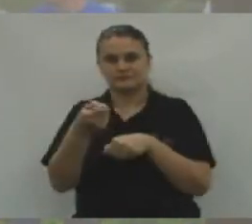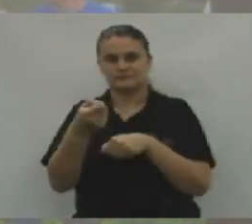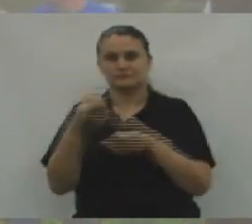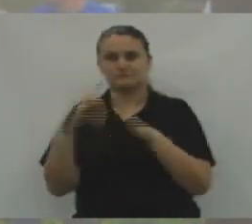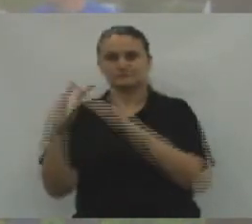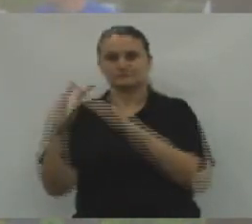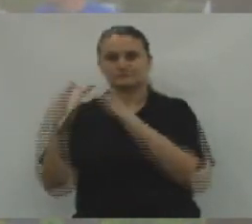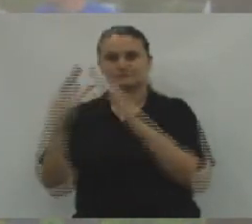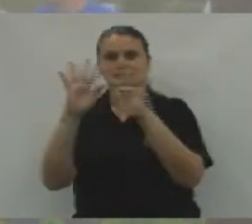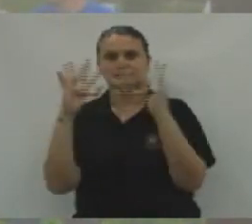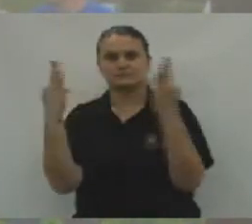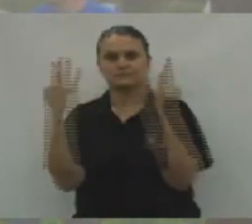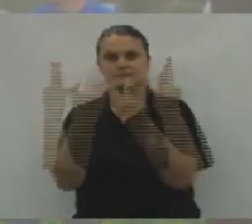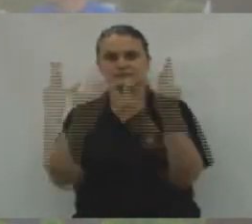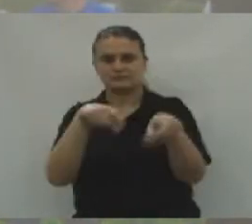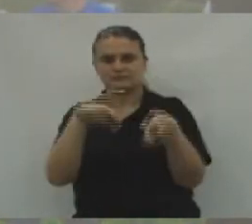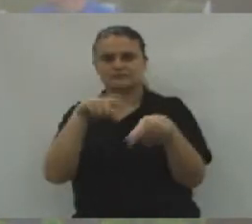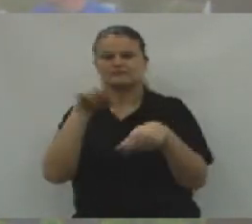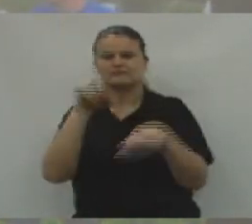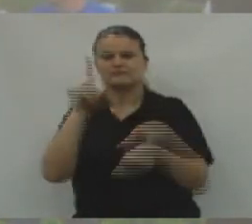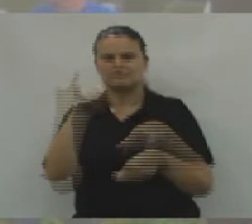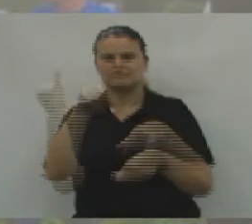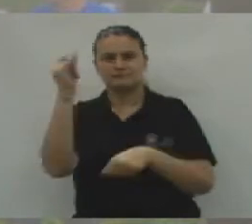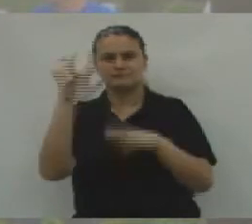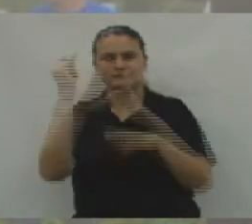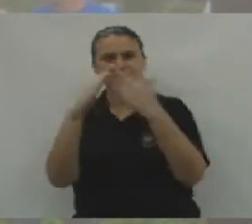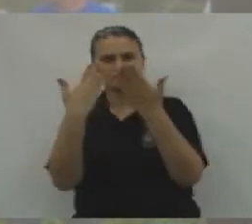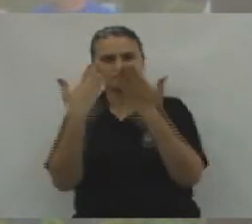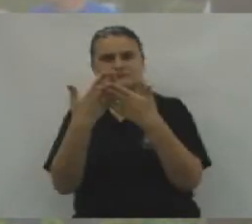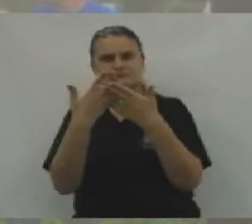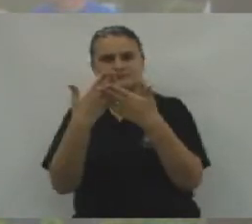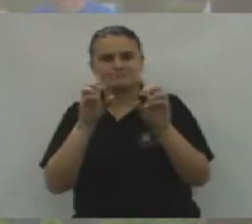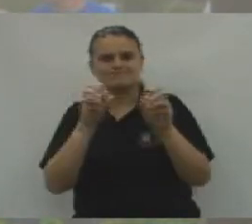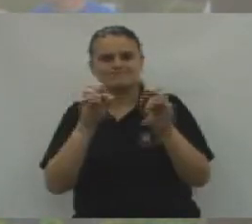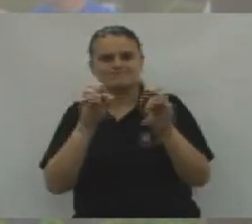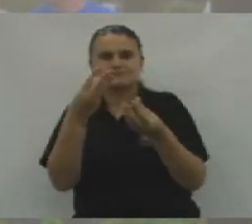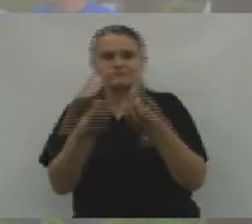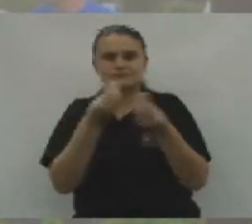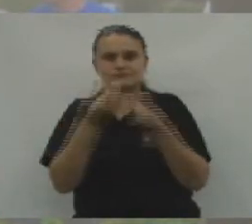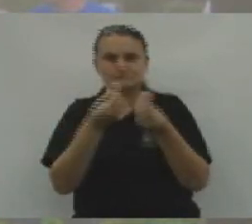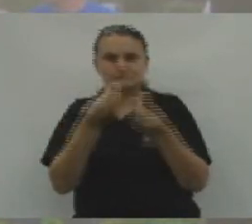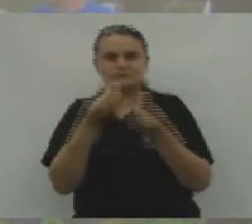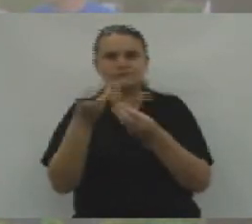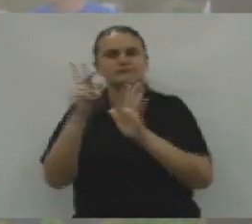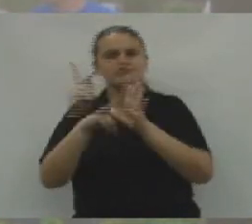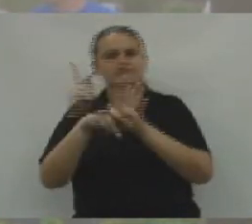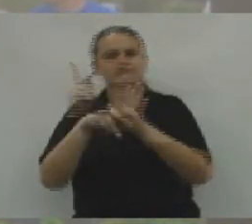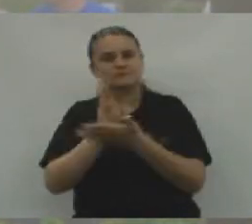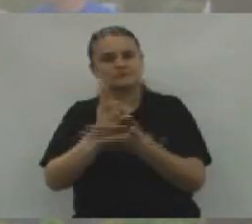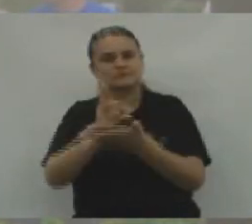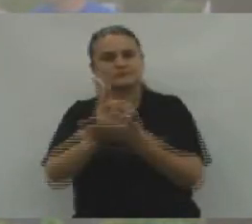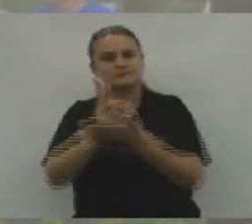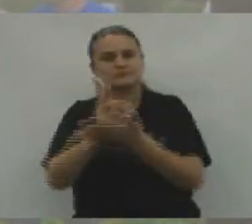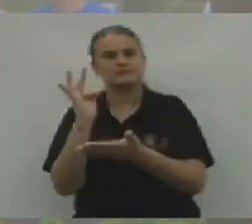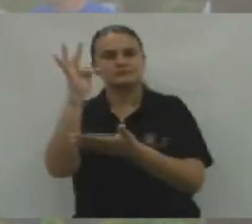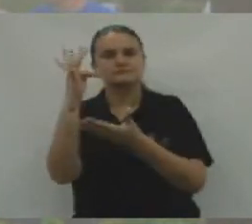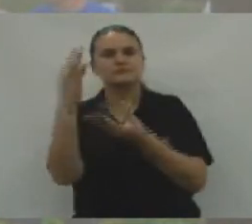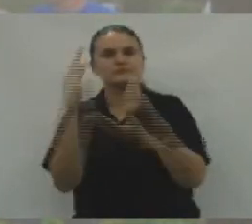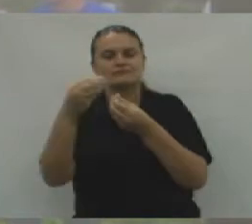familiares têm um papel muito importante na história desse projeto aí, na continuidade dele daqui para frente,